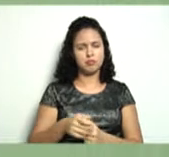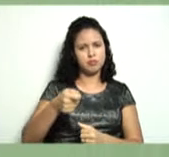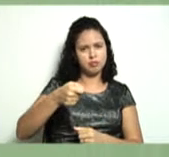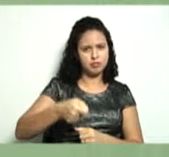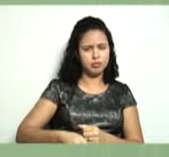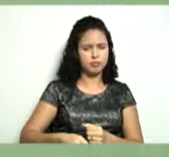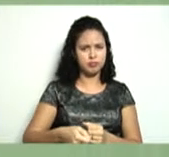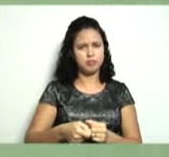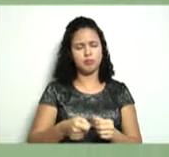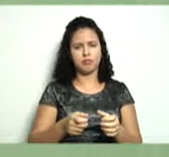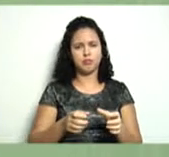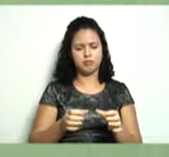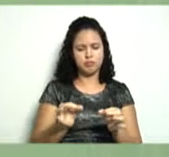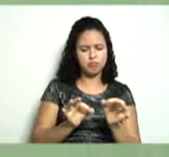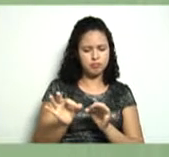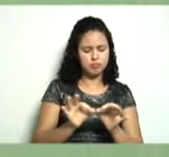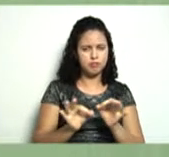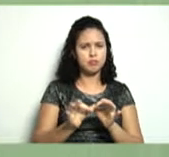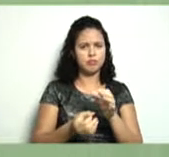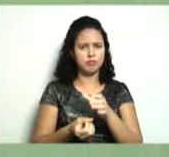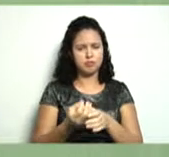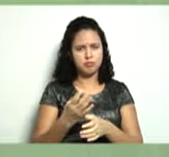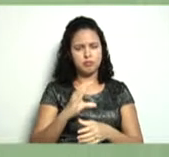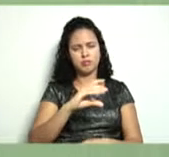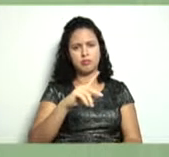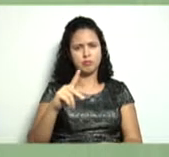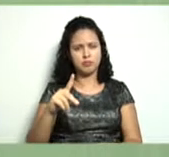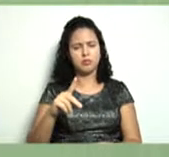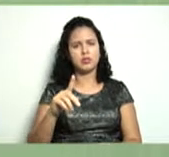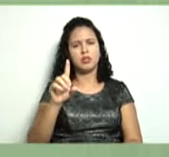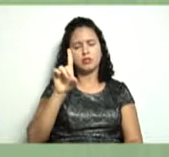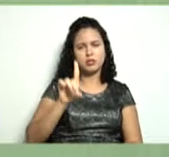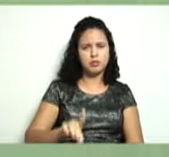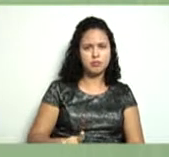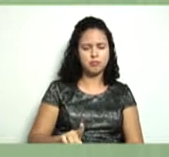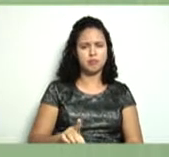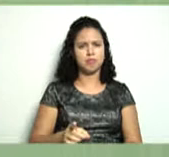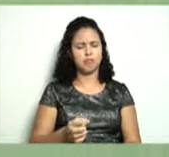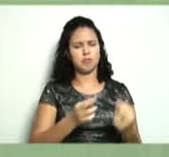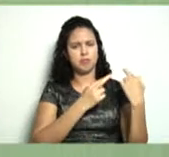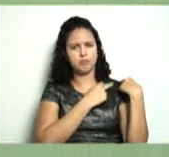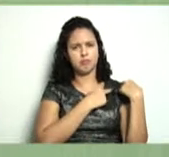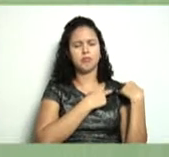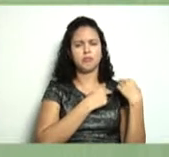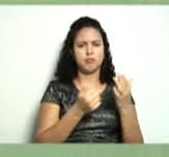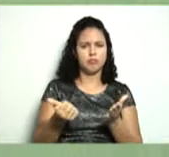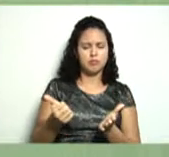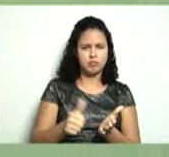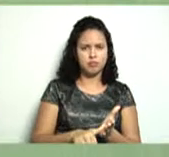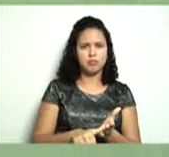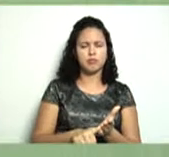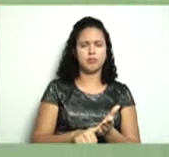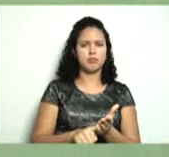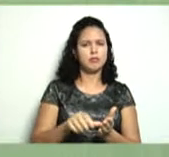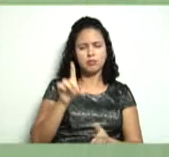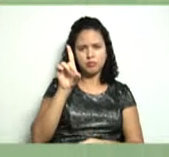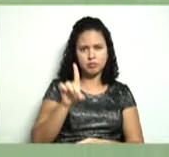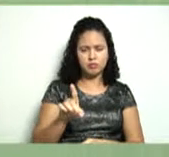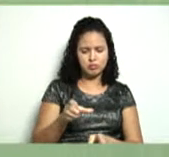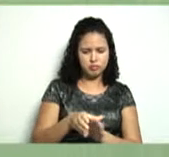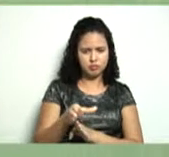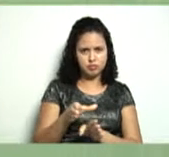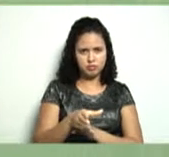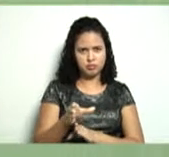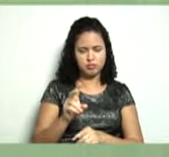seu funcionamento, em que constam os direitos e deveres dos sócios, dos membros da diretoria e do conselho fiscal, a função